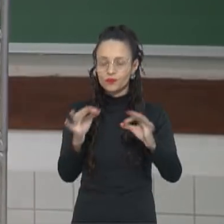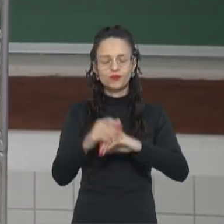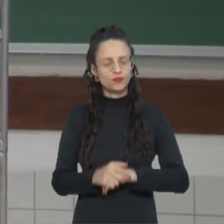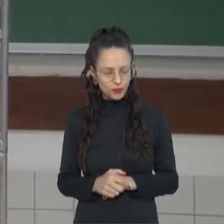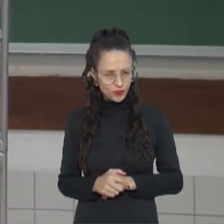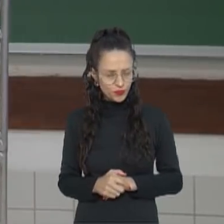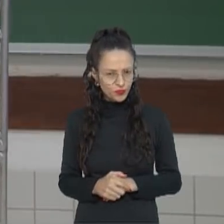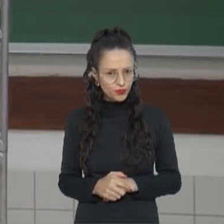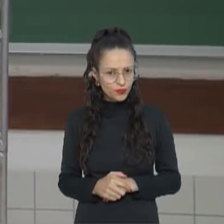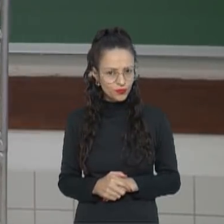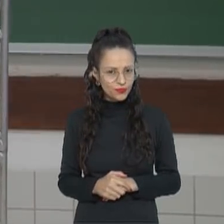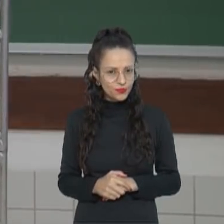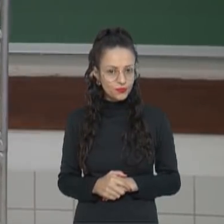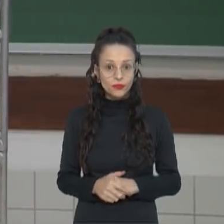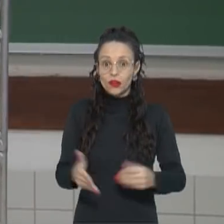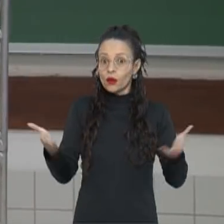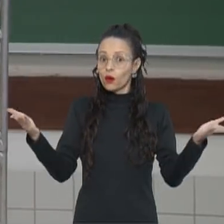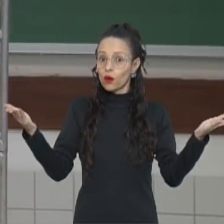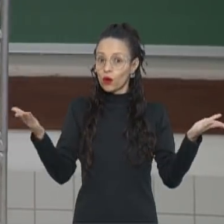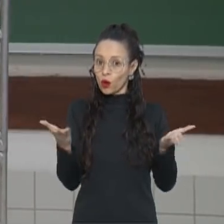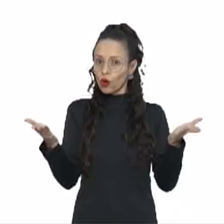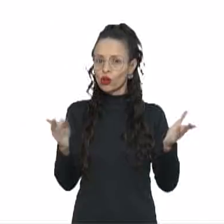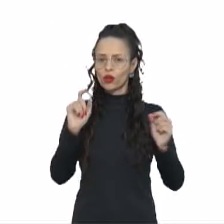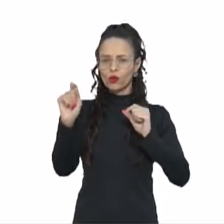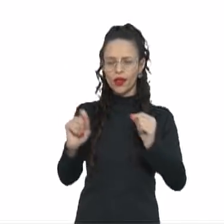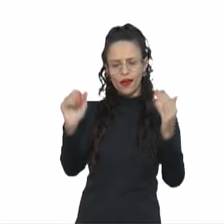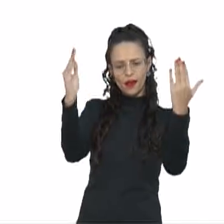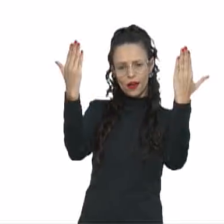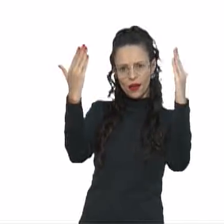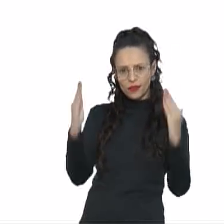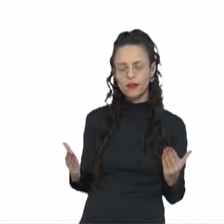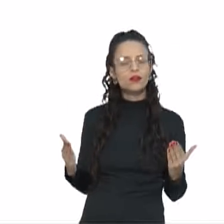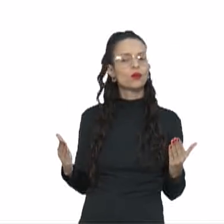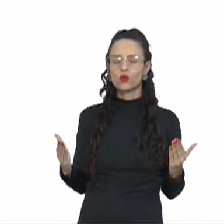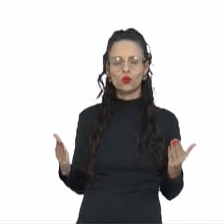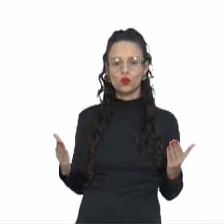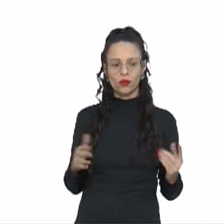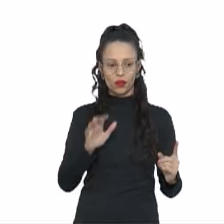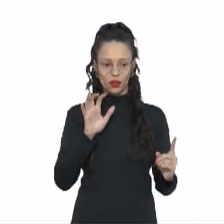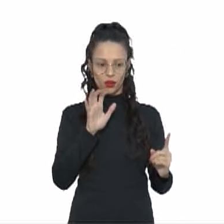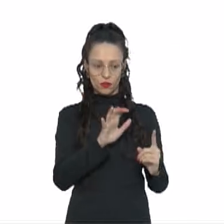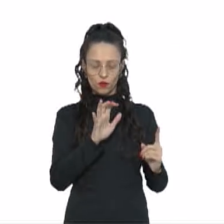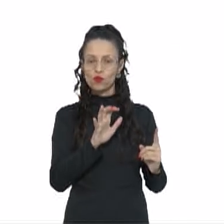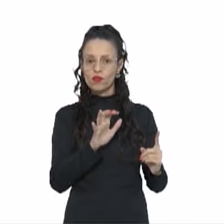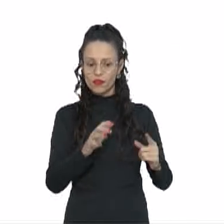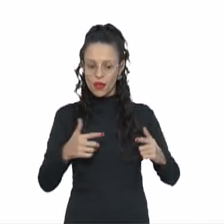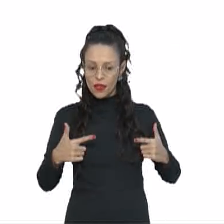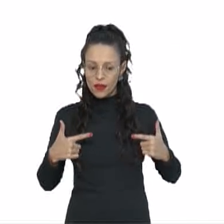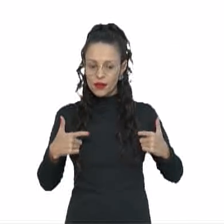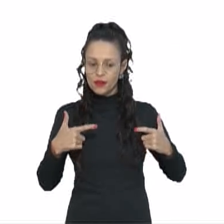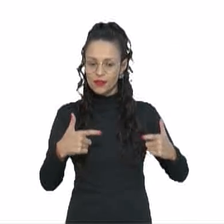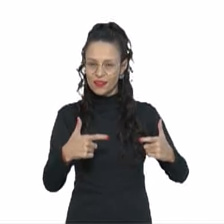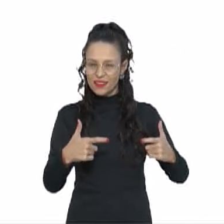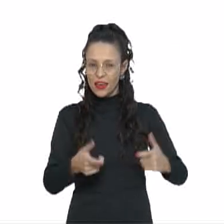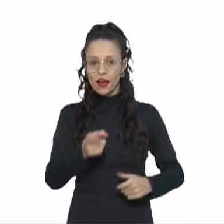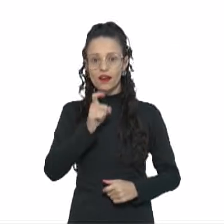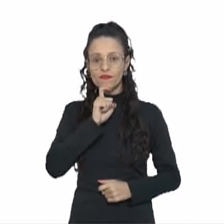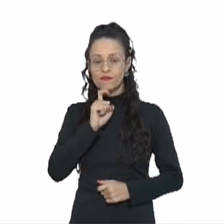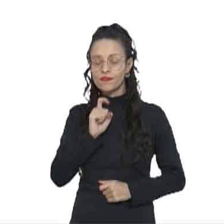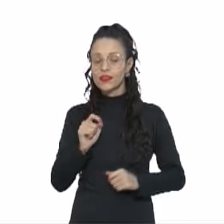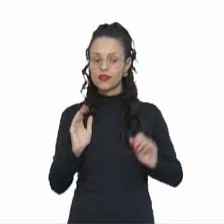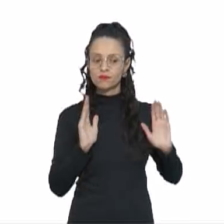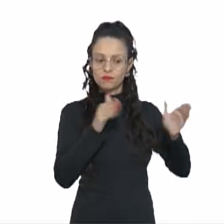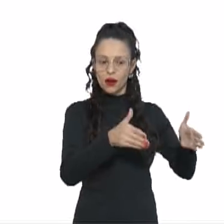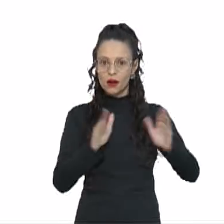Ei, hoje nós vamos analisar a influência da Guerra Fria em dois confrontos